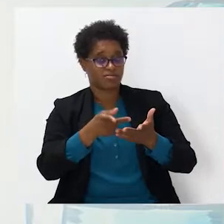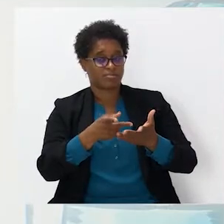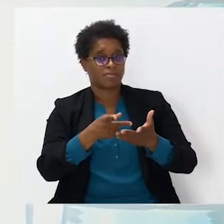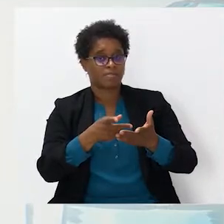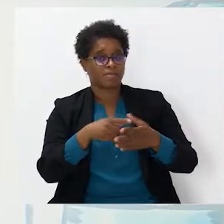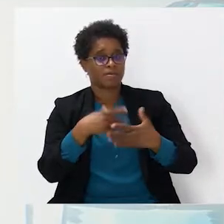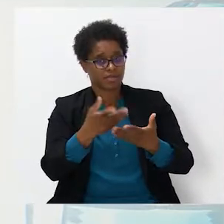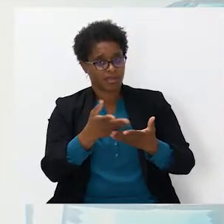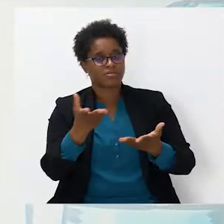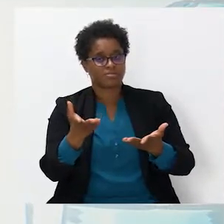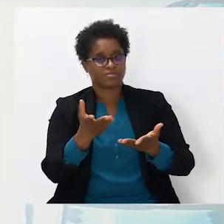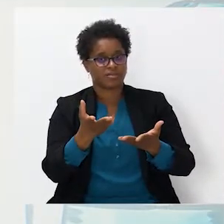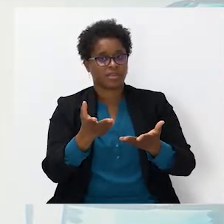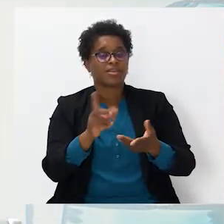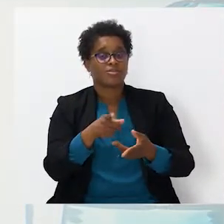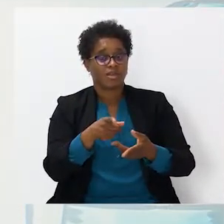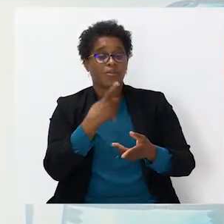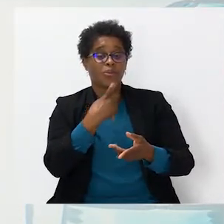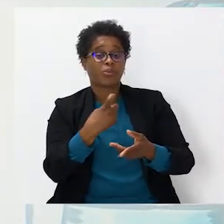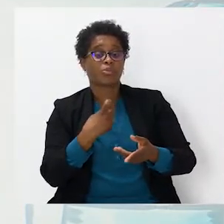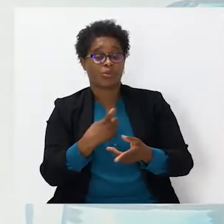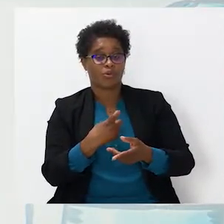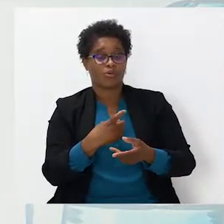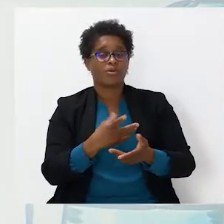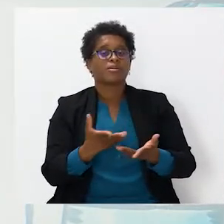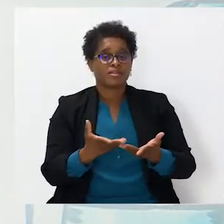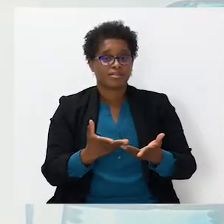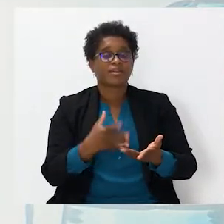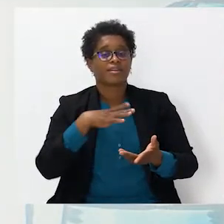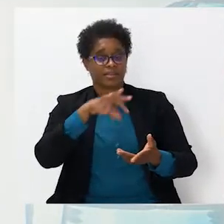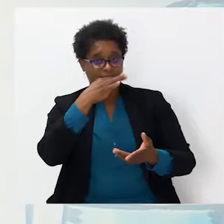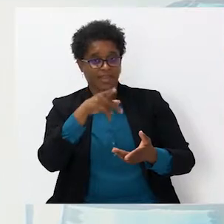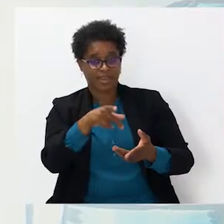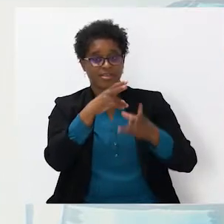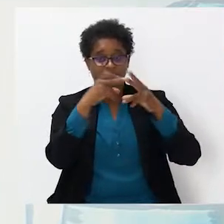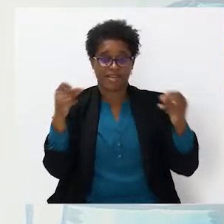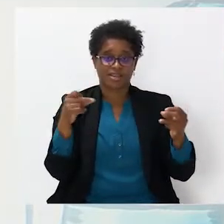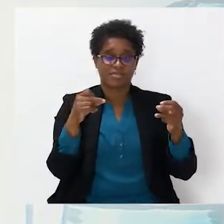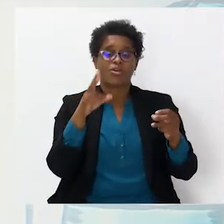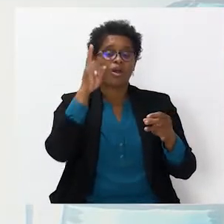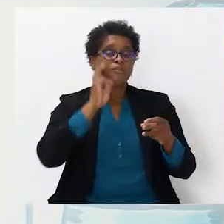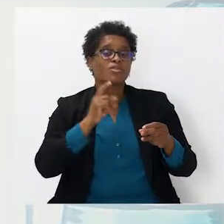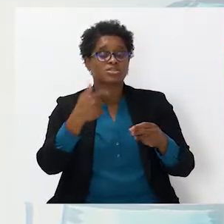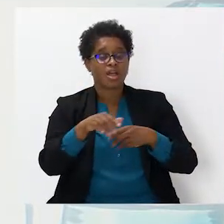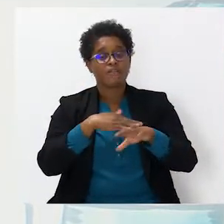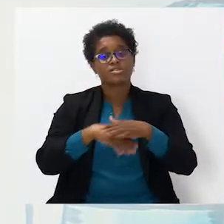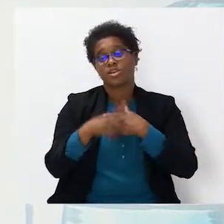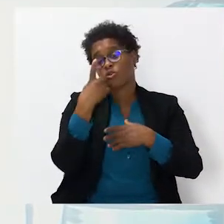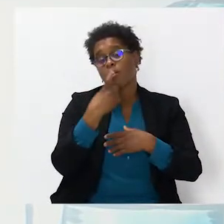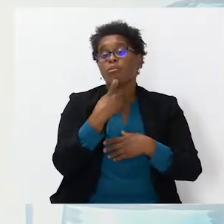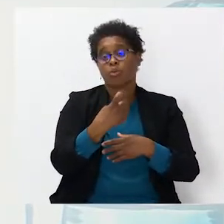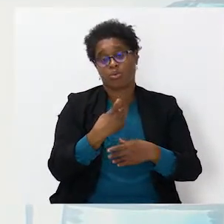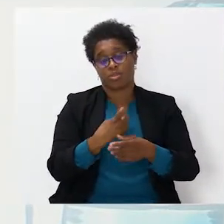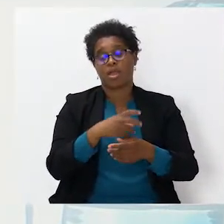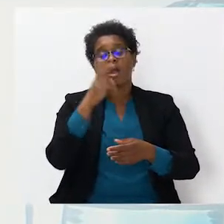uma dica, não é? Perguntou, quer dizer que esta frase o avô está a fazer uma pergunta